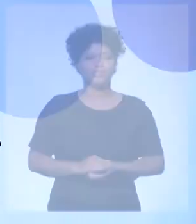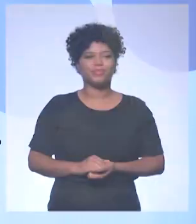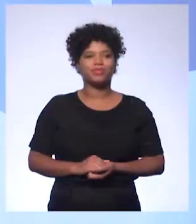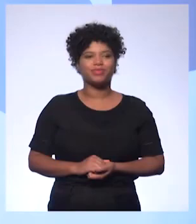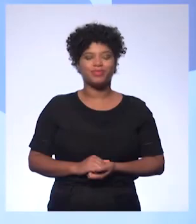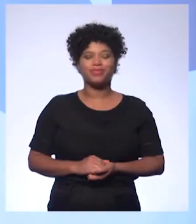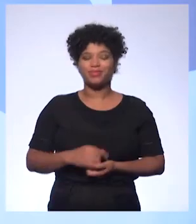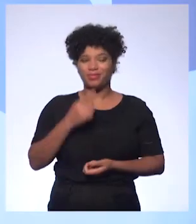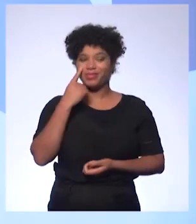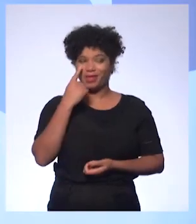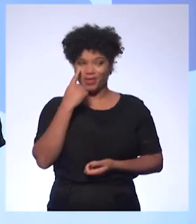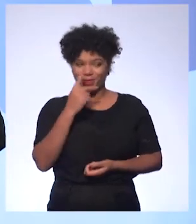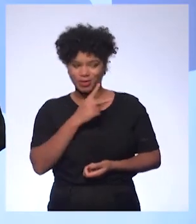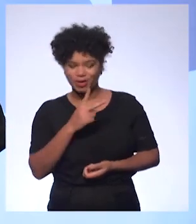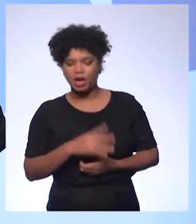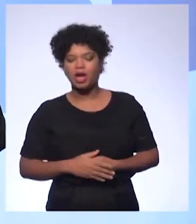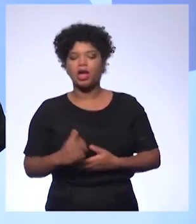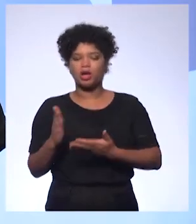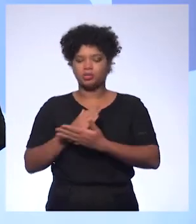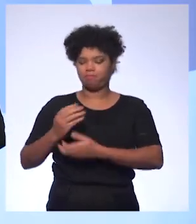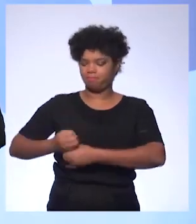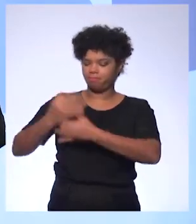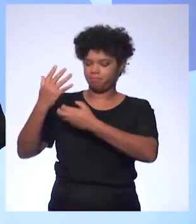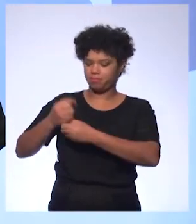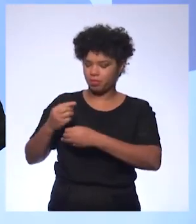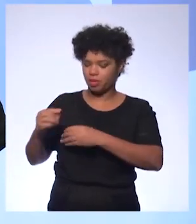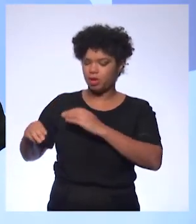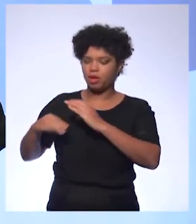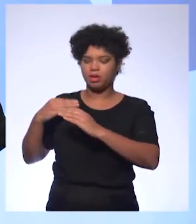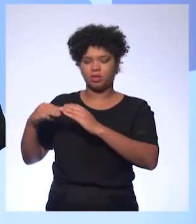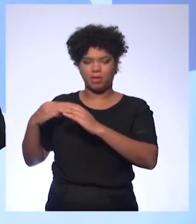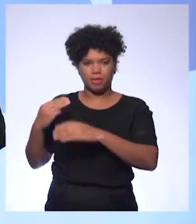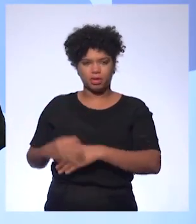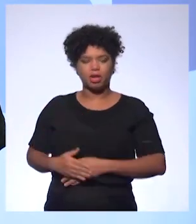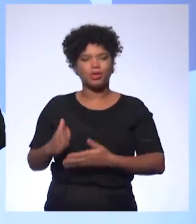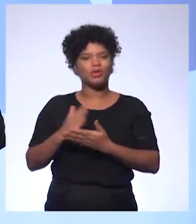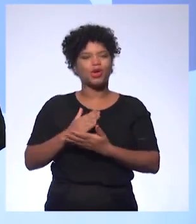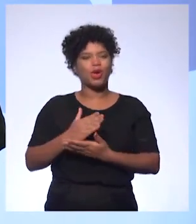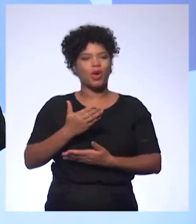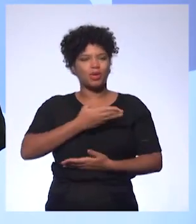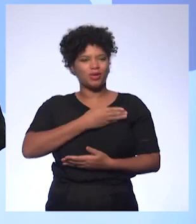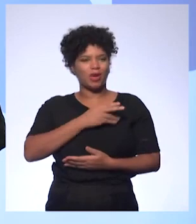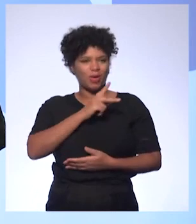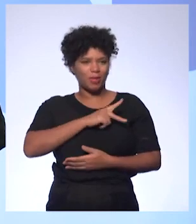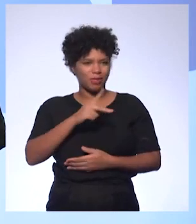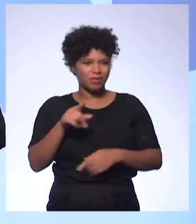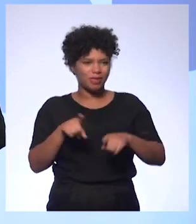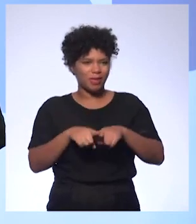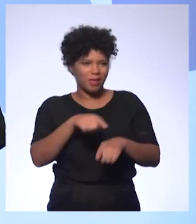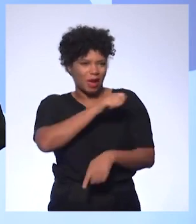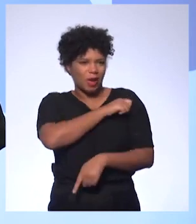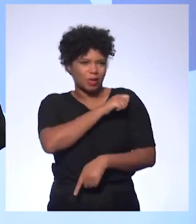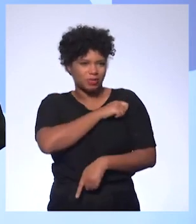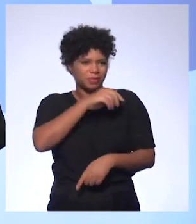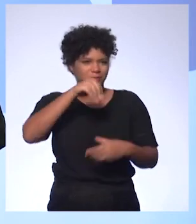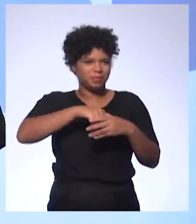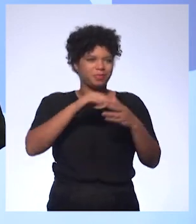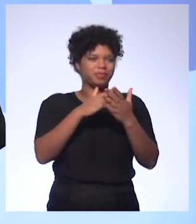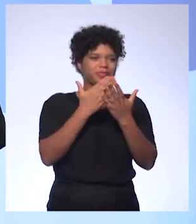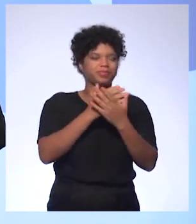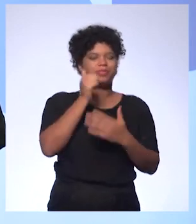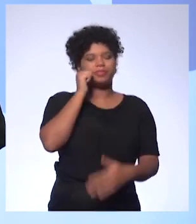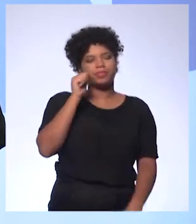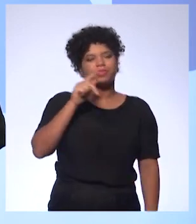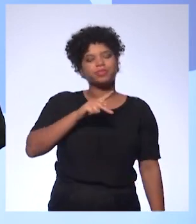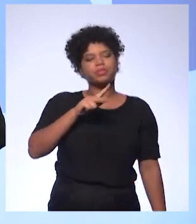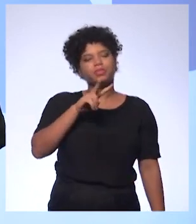Olha só, professora, mais algumas interações, né, aí dos nossos colegas professores e de seus alunos nas escolas. A professora Vera Lúcia diz que